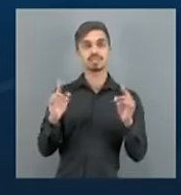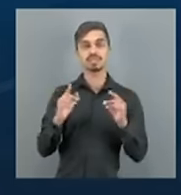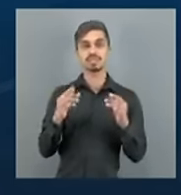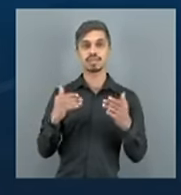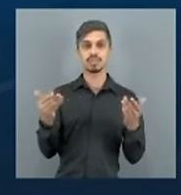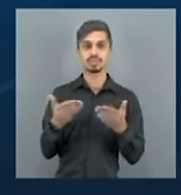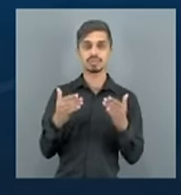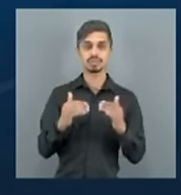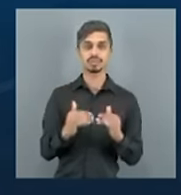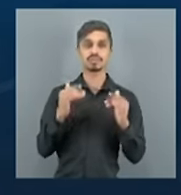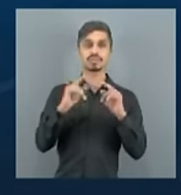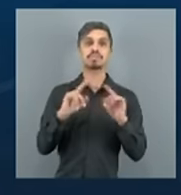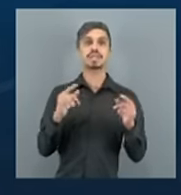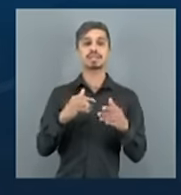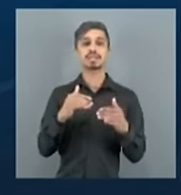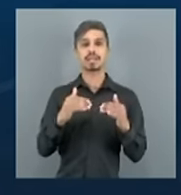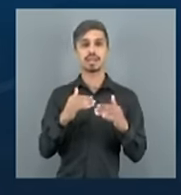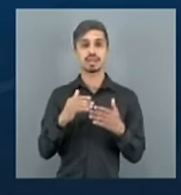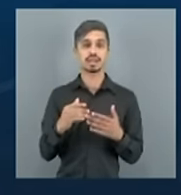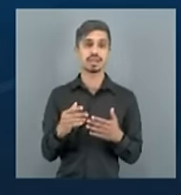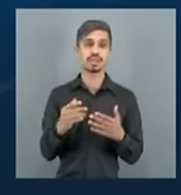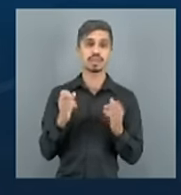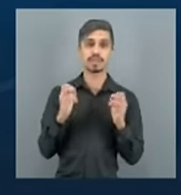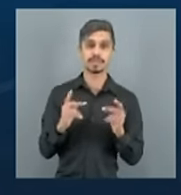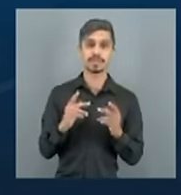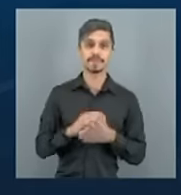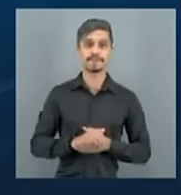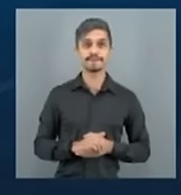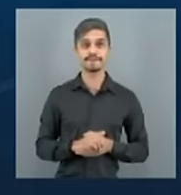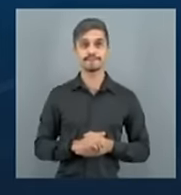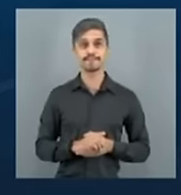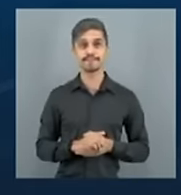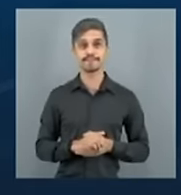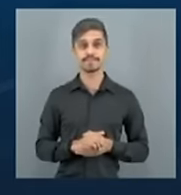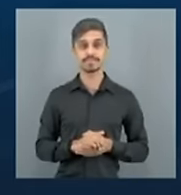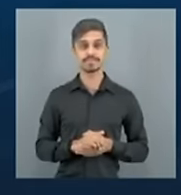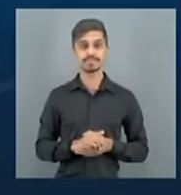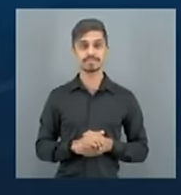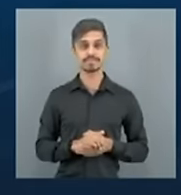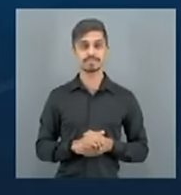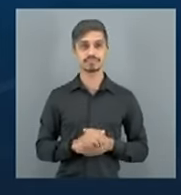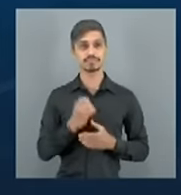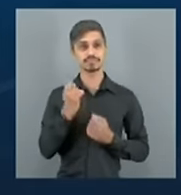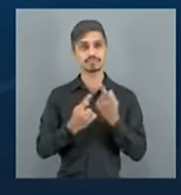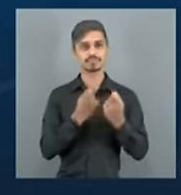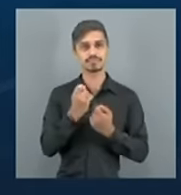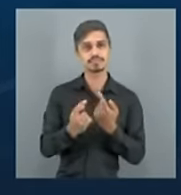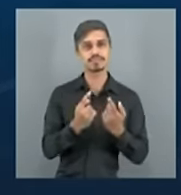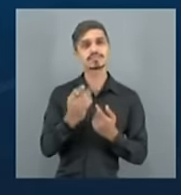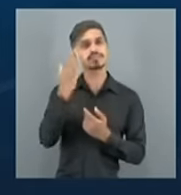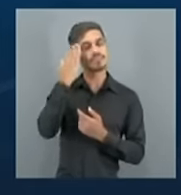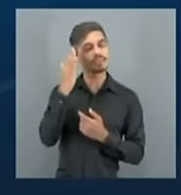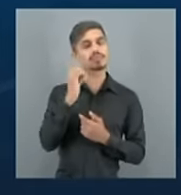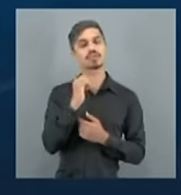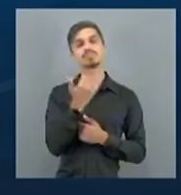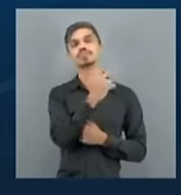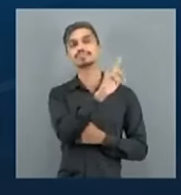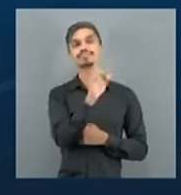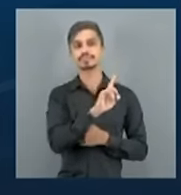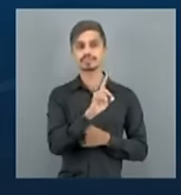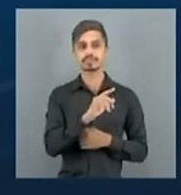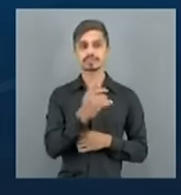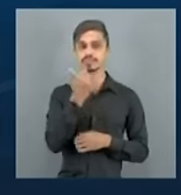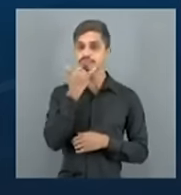não tenho interesse nenhum em subir time se eu posso ganhar dinheiro com ele caindo. E aí alguns, como eu falei, alguns tinham ciência, alguns não. Oi.